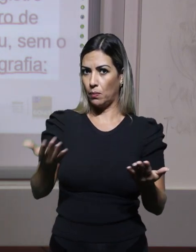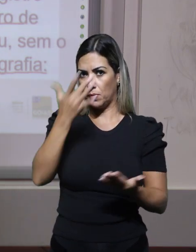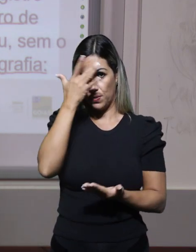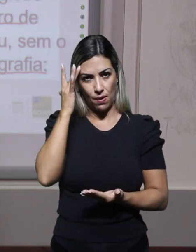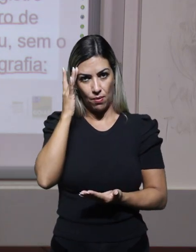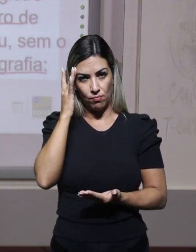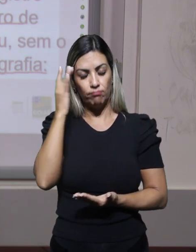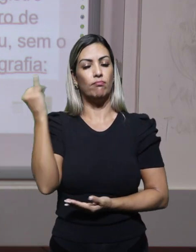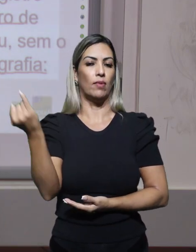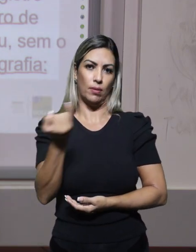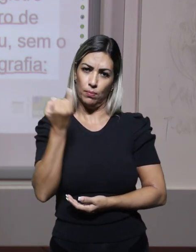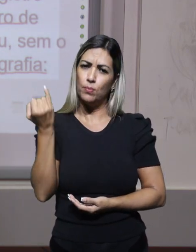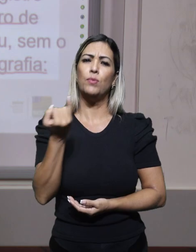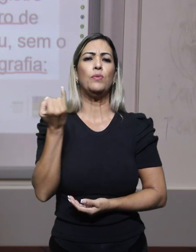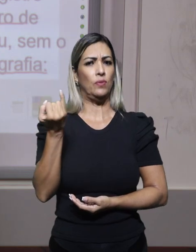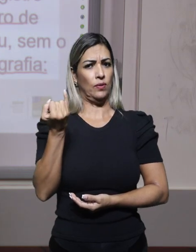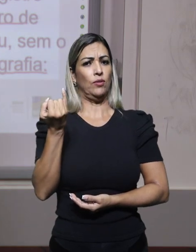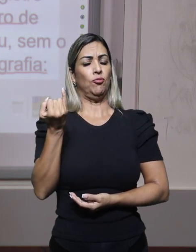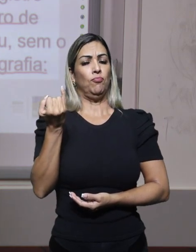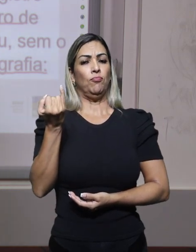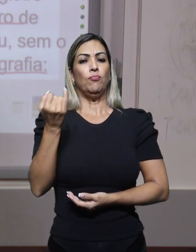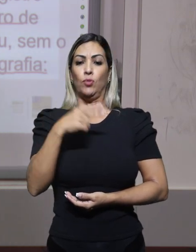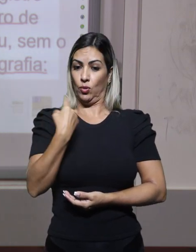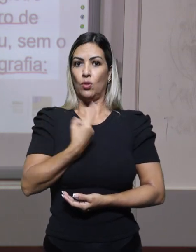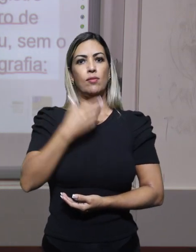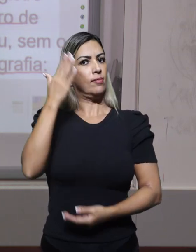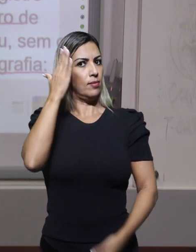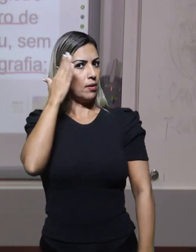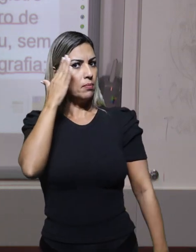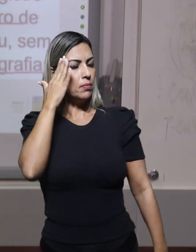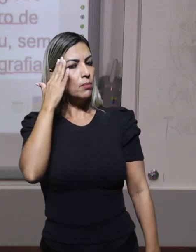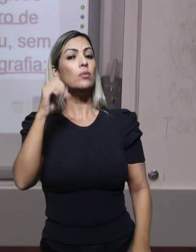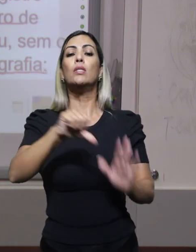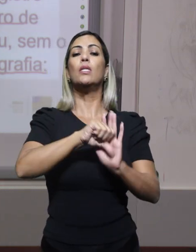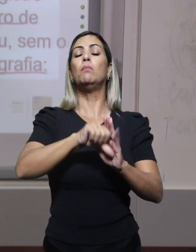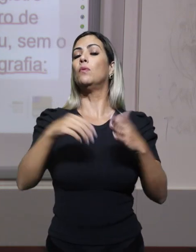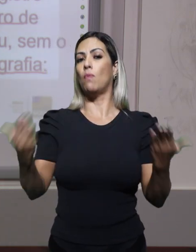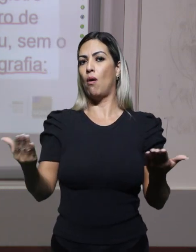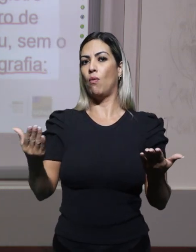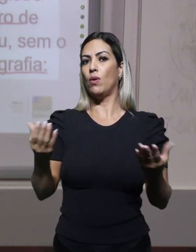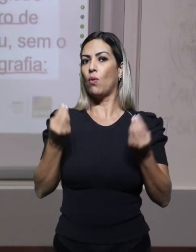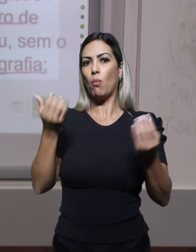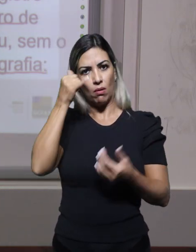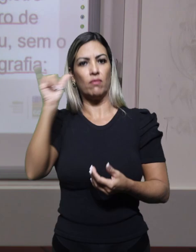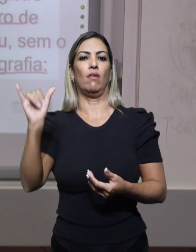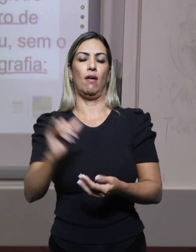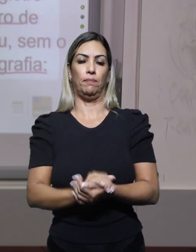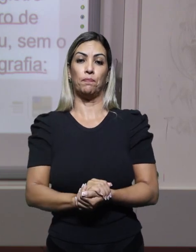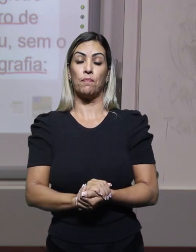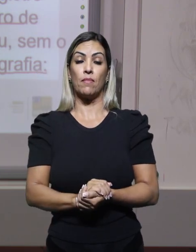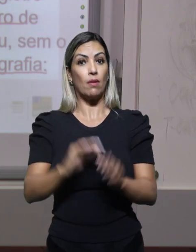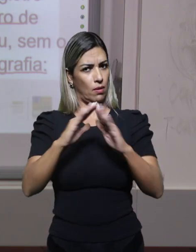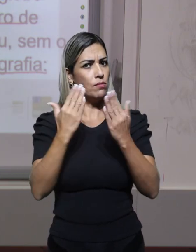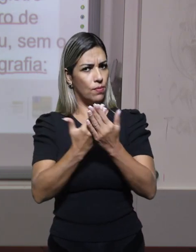Então, gente, é muito importante que a gente saiba que crime é esse, como coibir. Nas